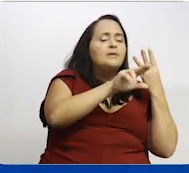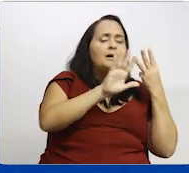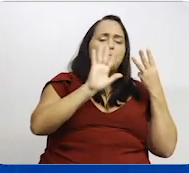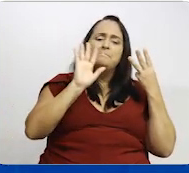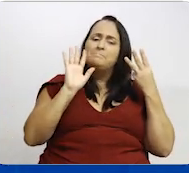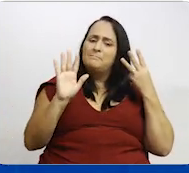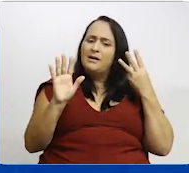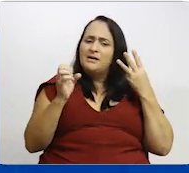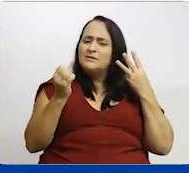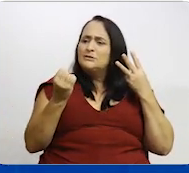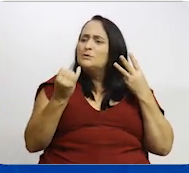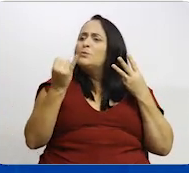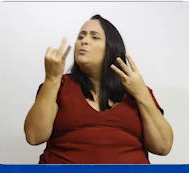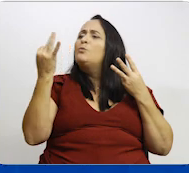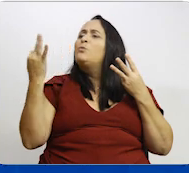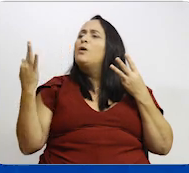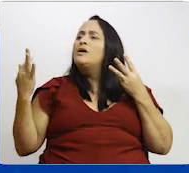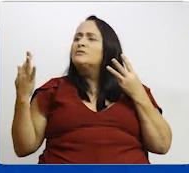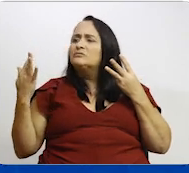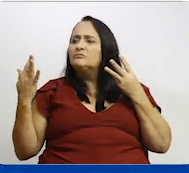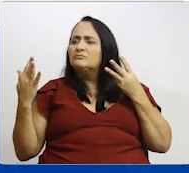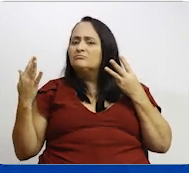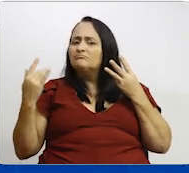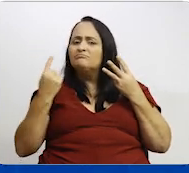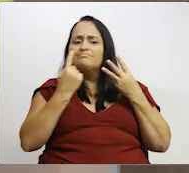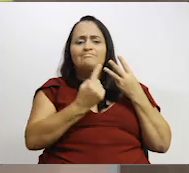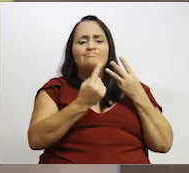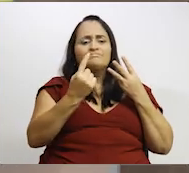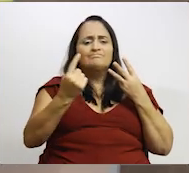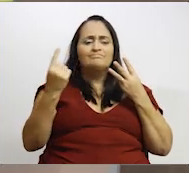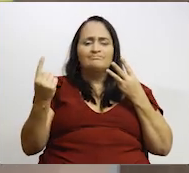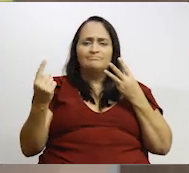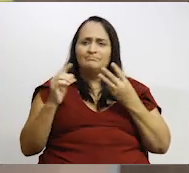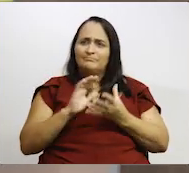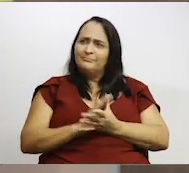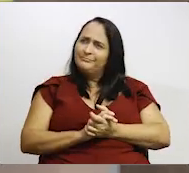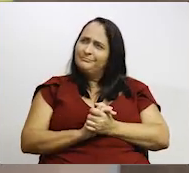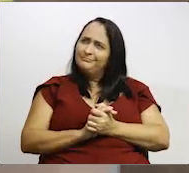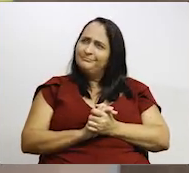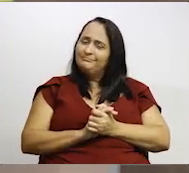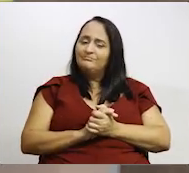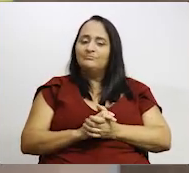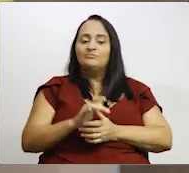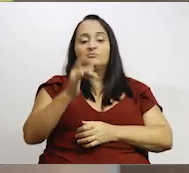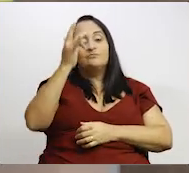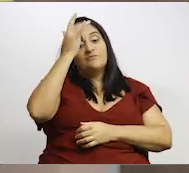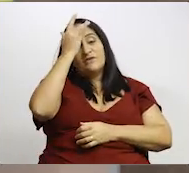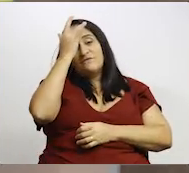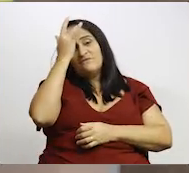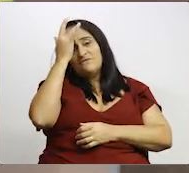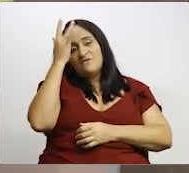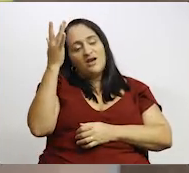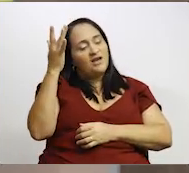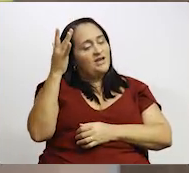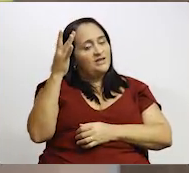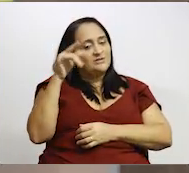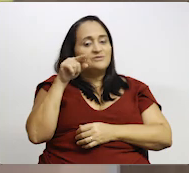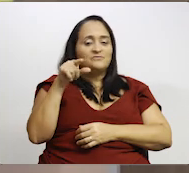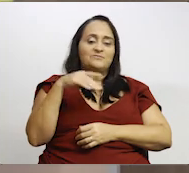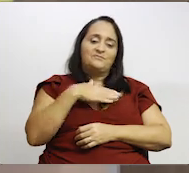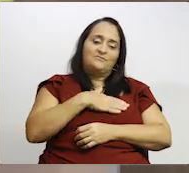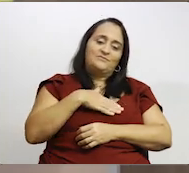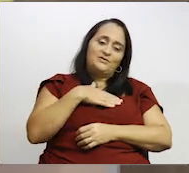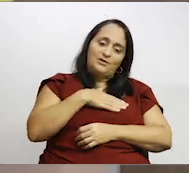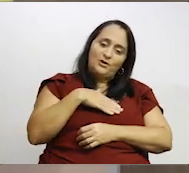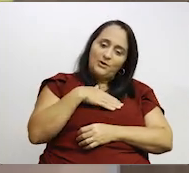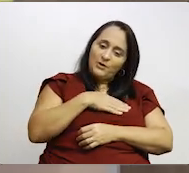Quantos chocolates cada uma vai ficar? Essa não é uma situação fácil? Você pode até fazer de